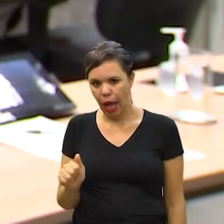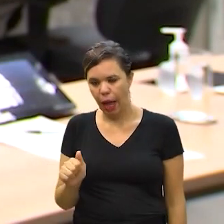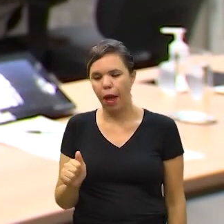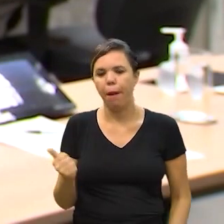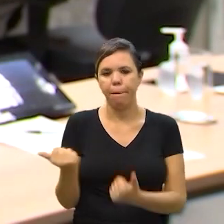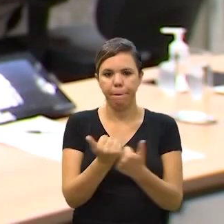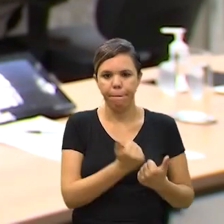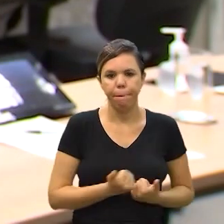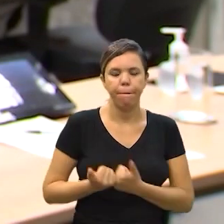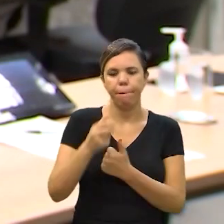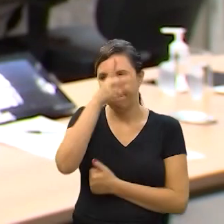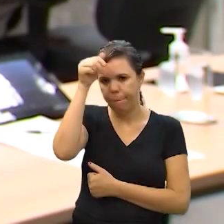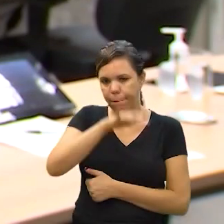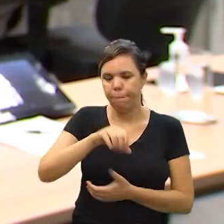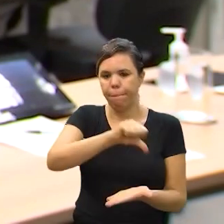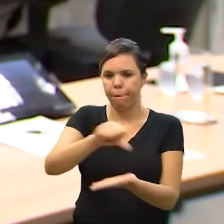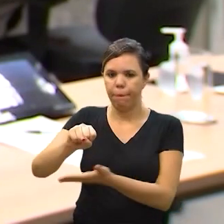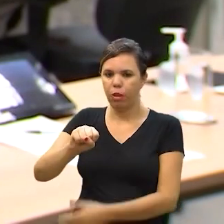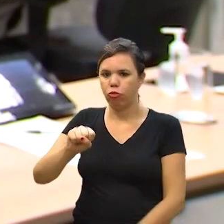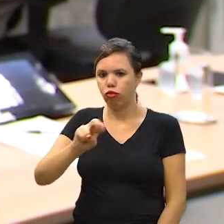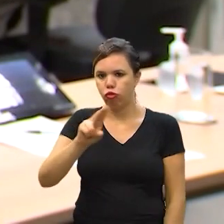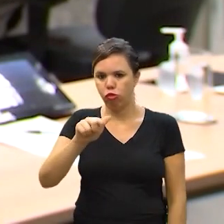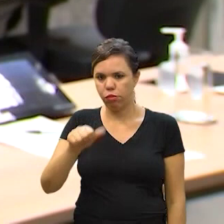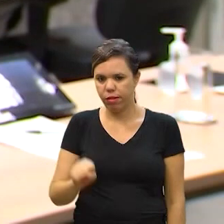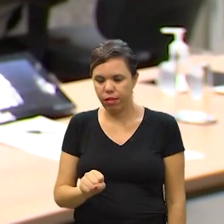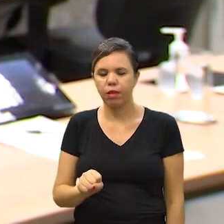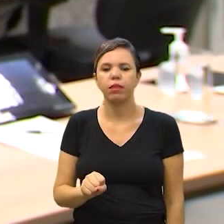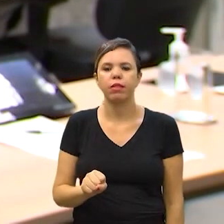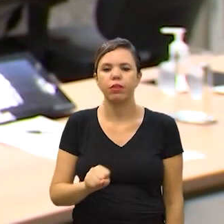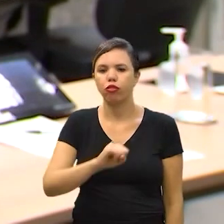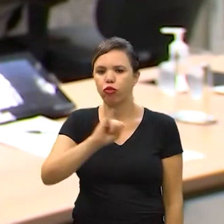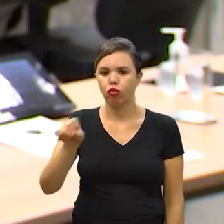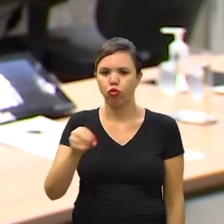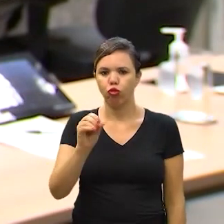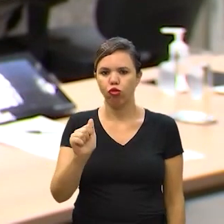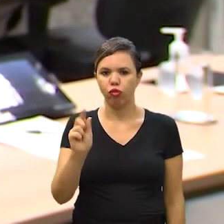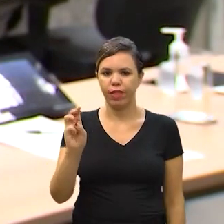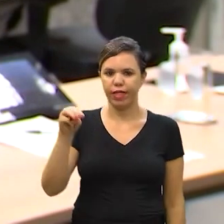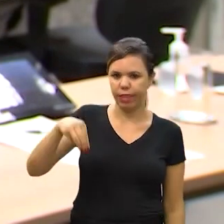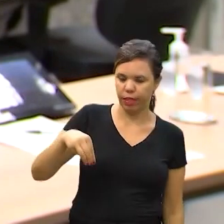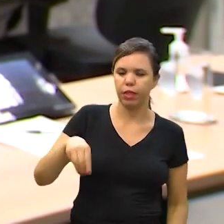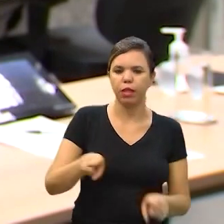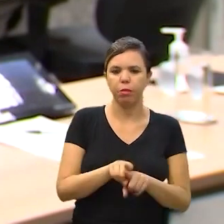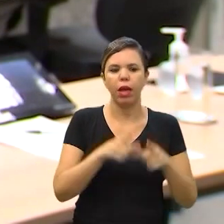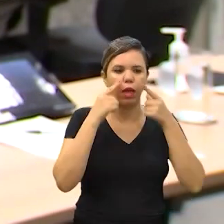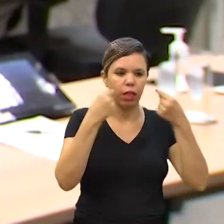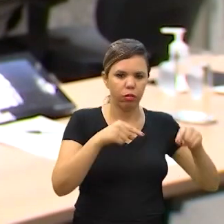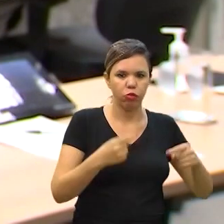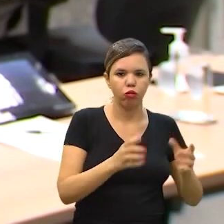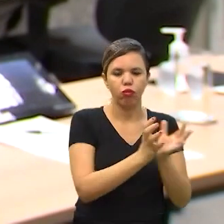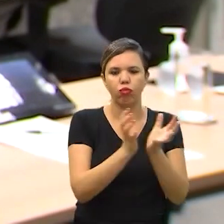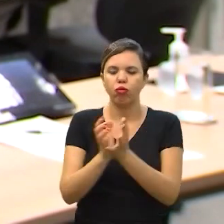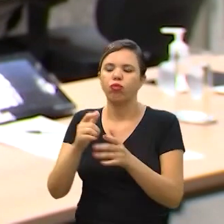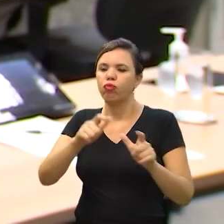e também os subprefeitos dos distritos de Souza, Joaquim Egídio e da área área do Carlos Gomes, que compõe a APA,